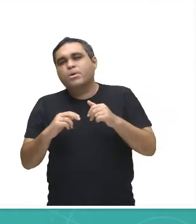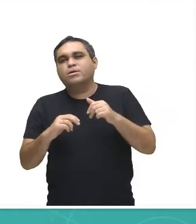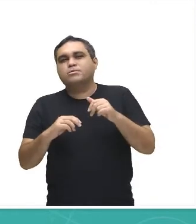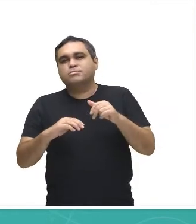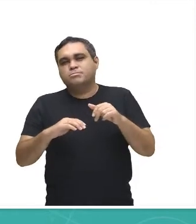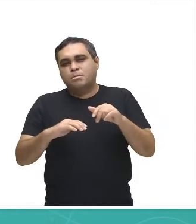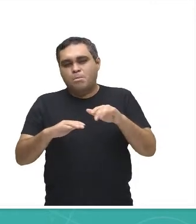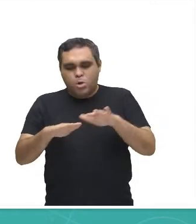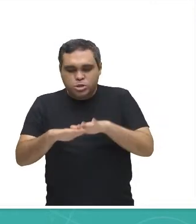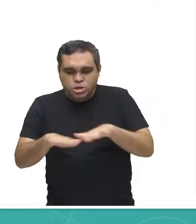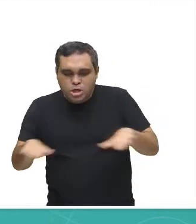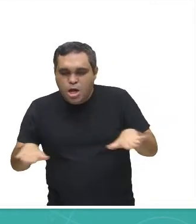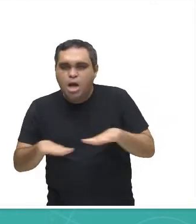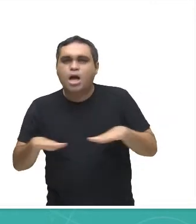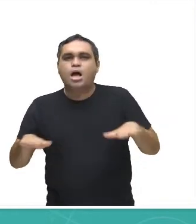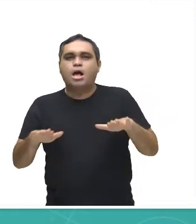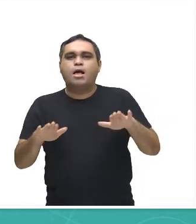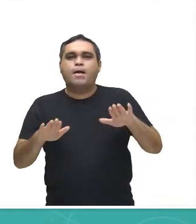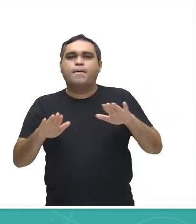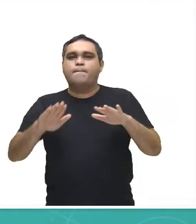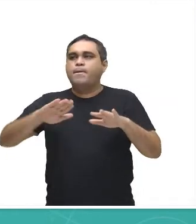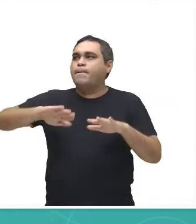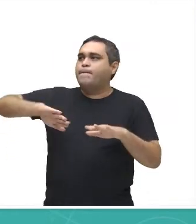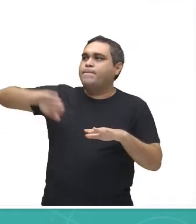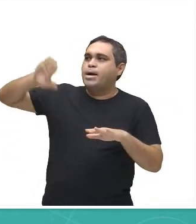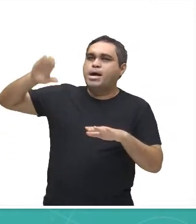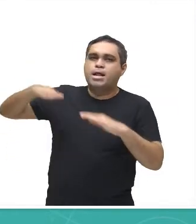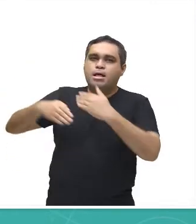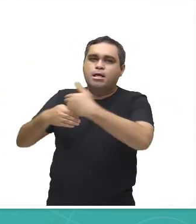parede, na mesa, são superfícies retas, tá bom?